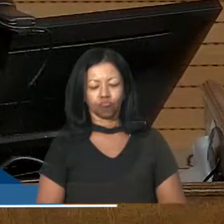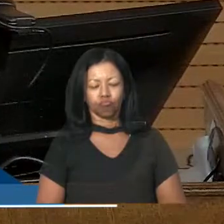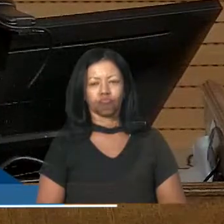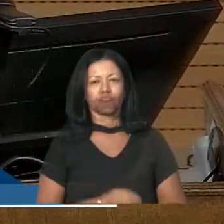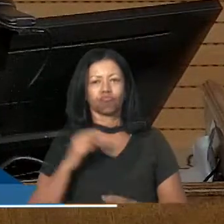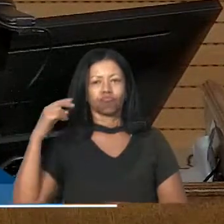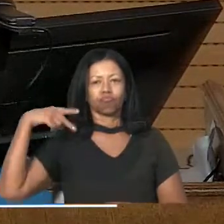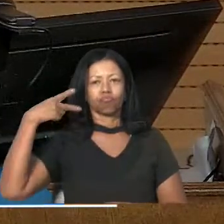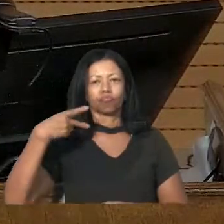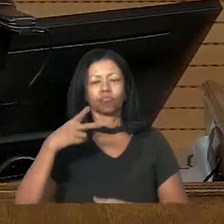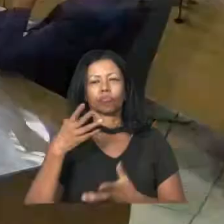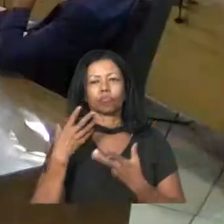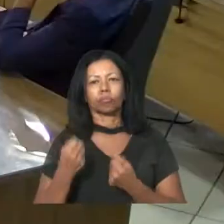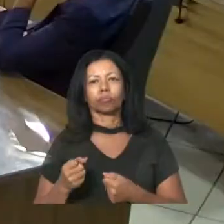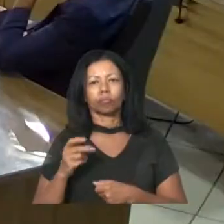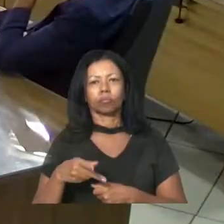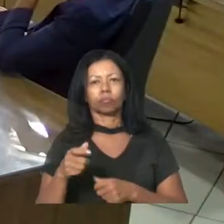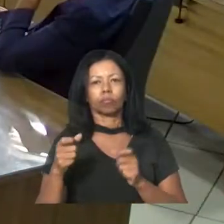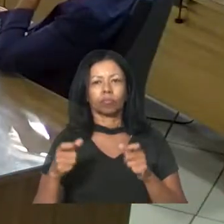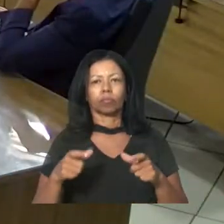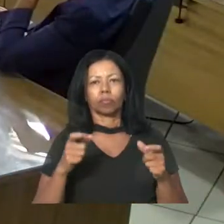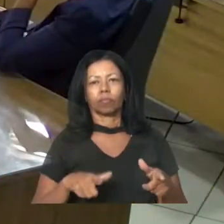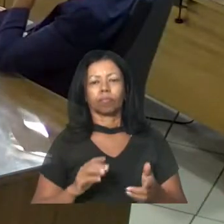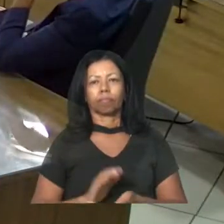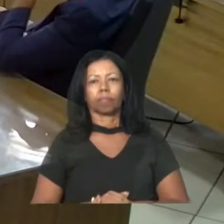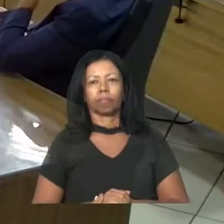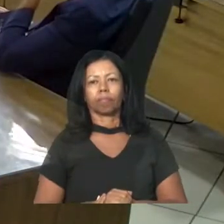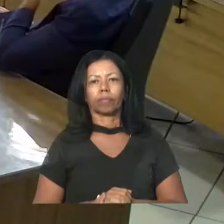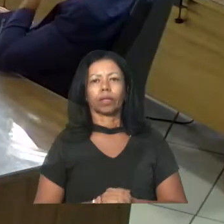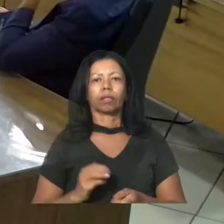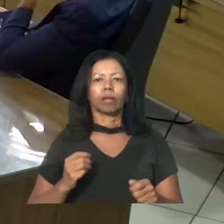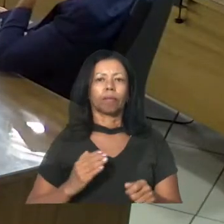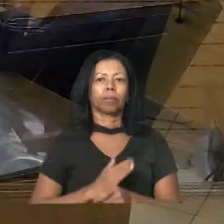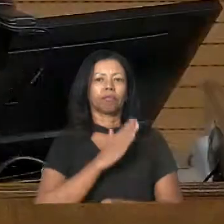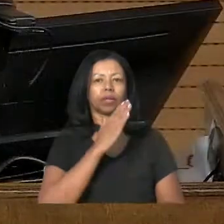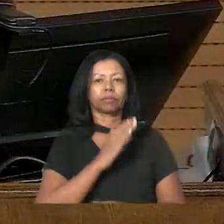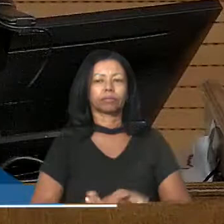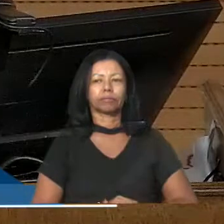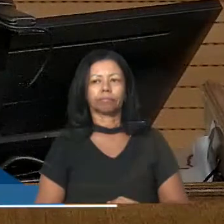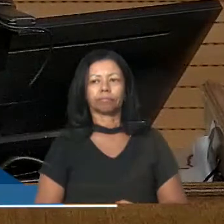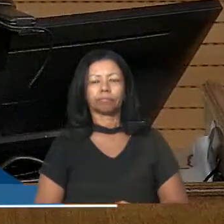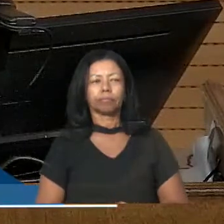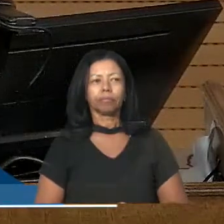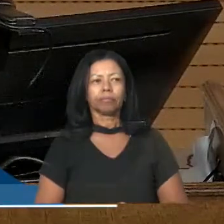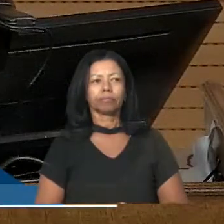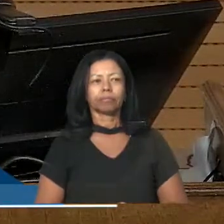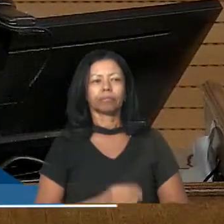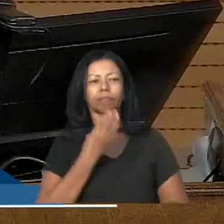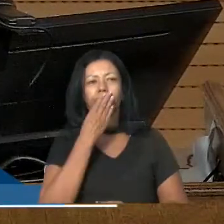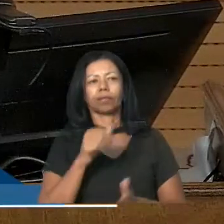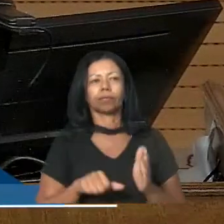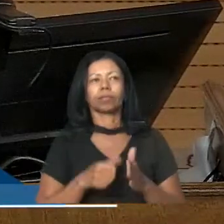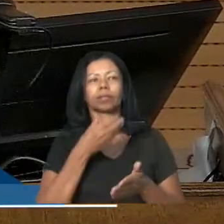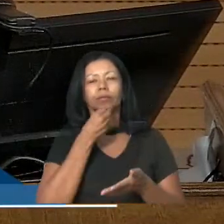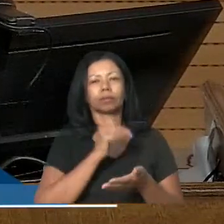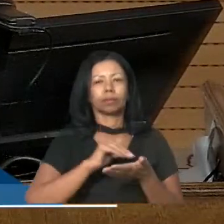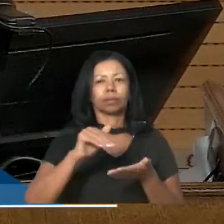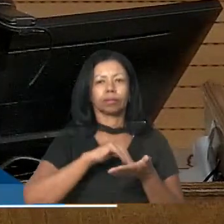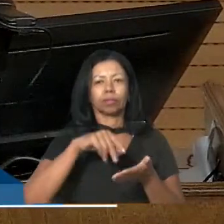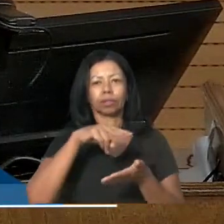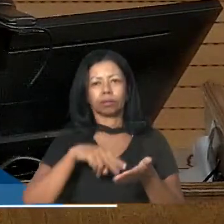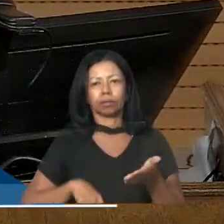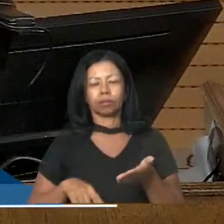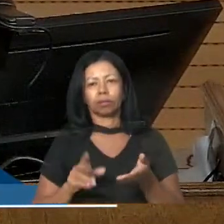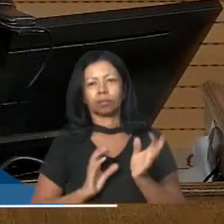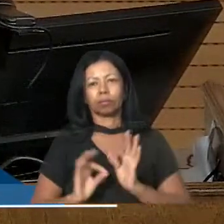Os vereadores que forem pela aprovação permaneçam como se encontram. Aprovada. Solicito ao senhor primeiro secretário que proceda à